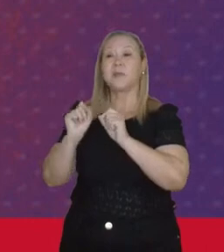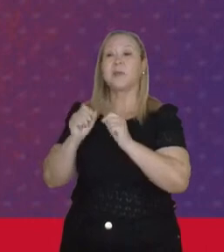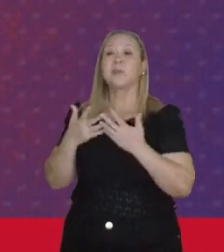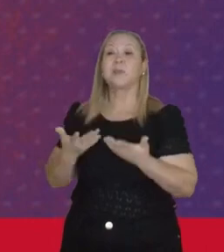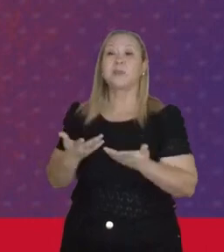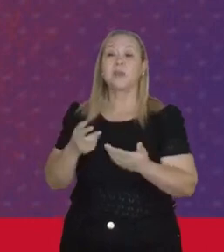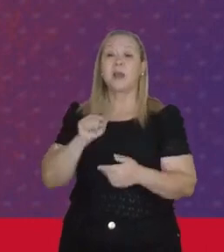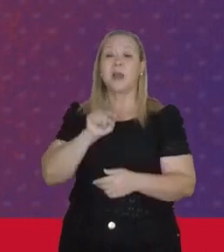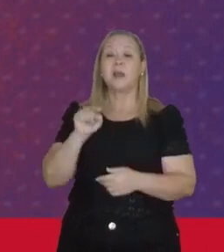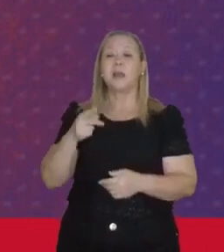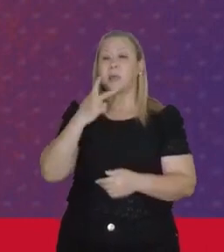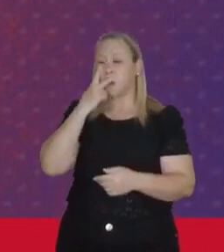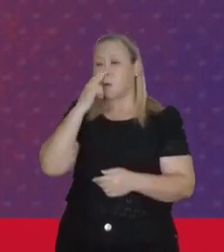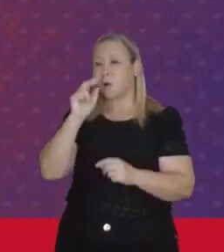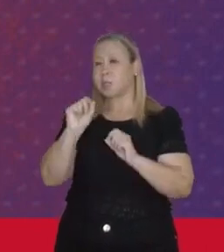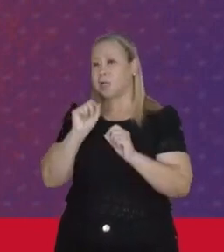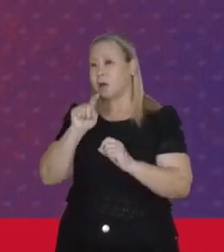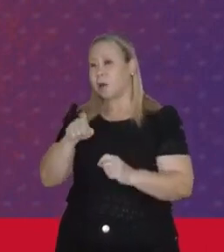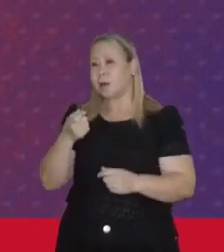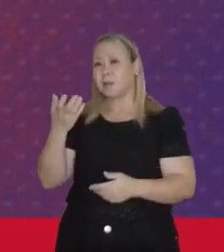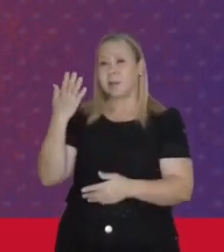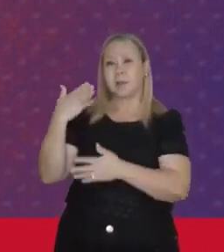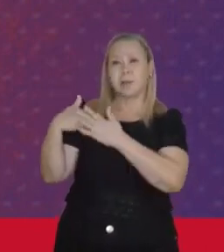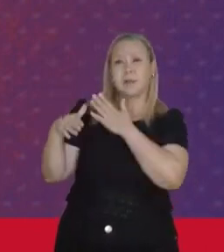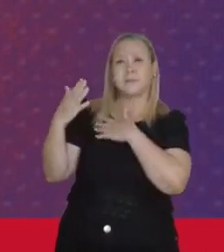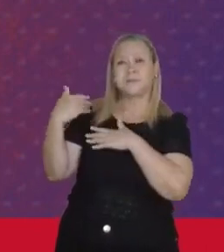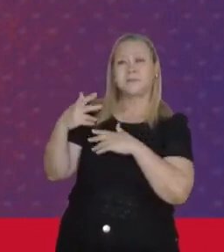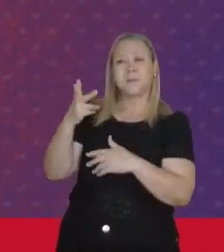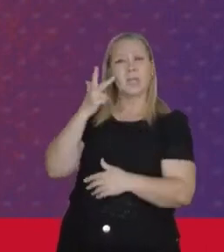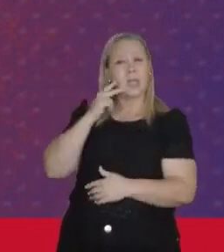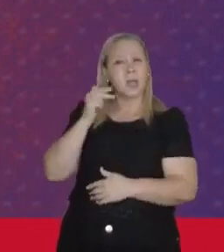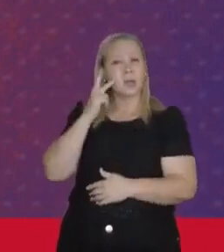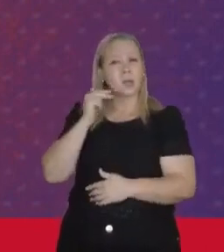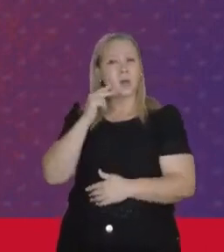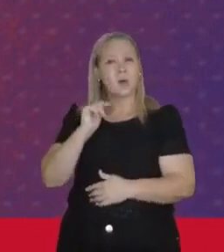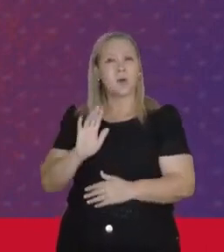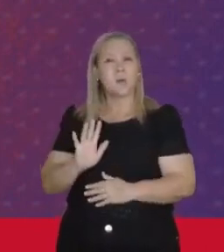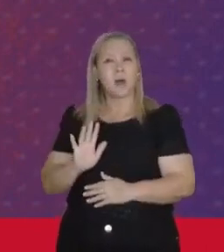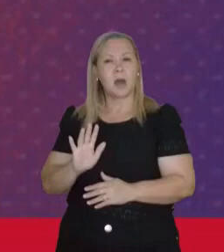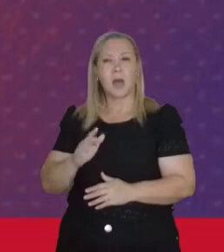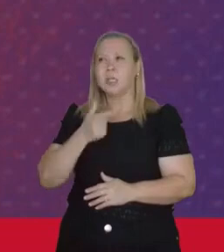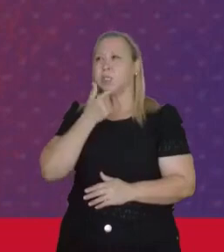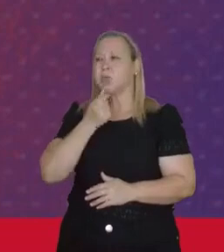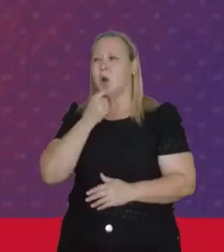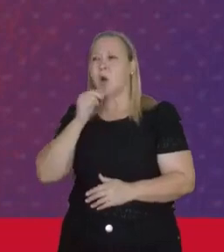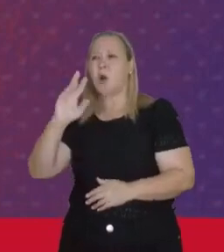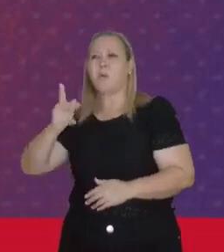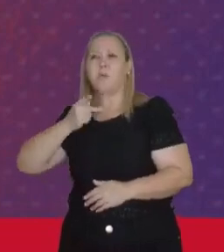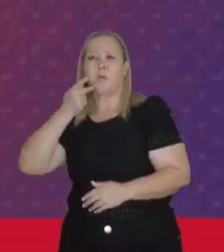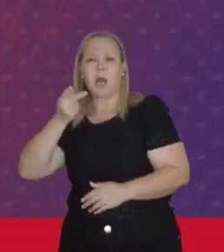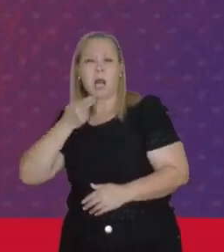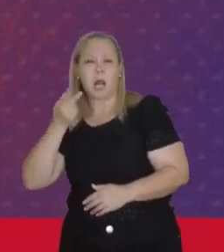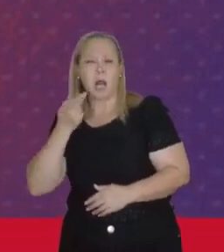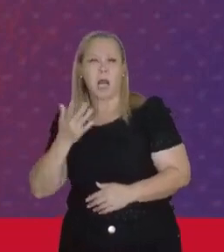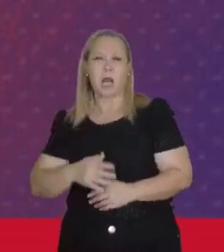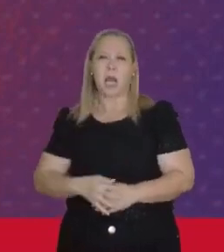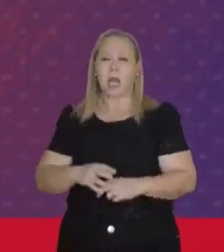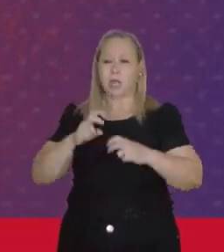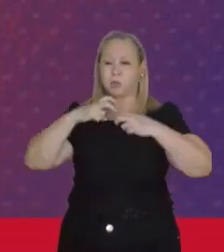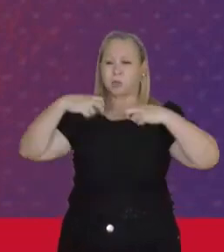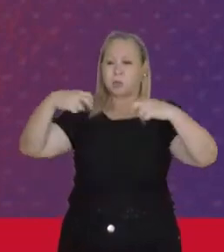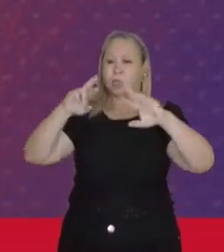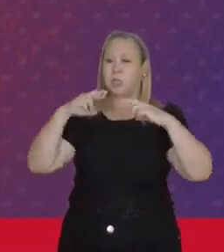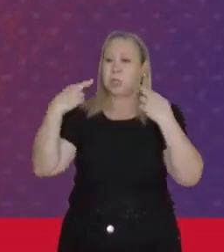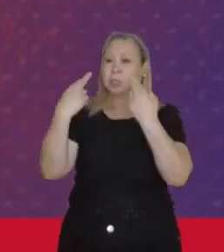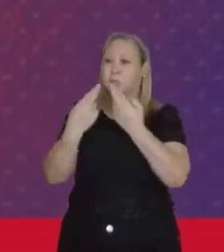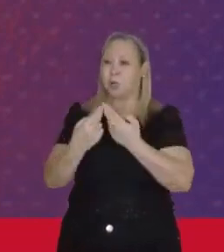e aquilo que eu achava que era normal, né, só homem falar nas plenárias,